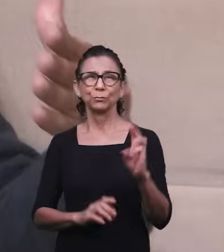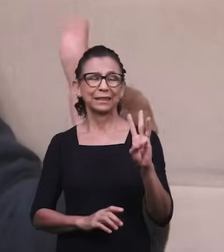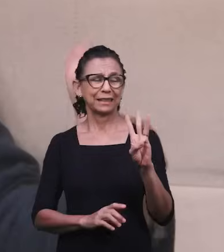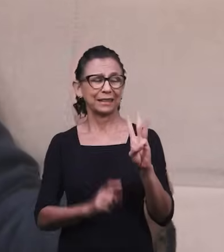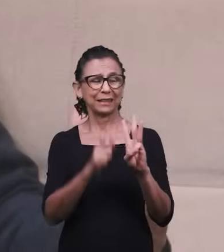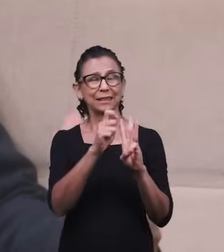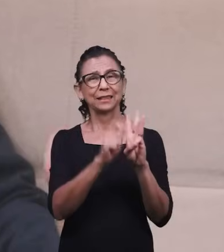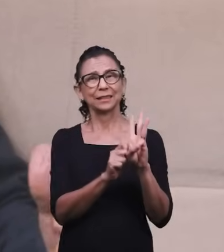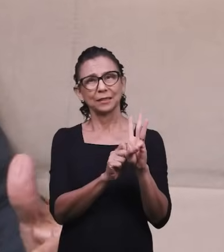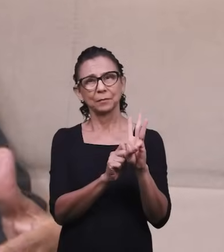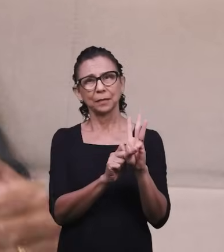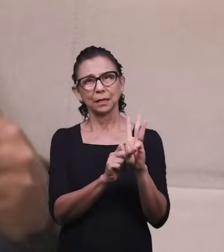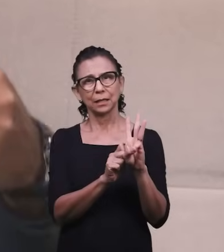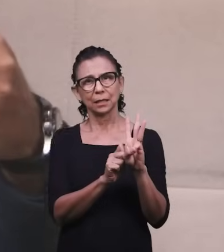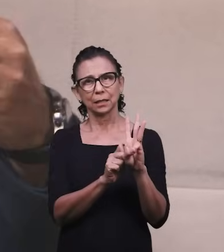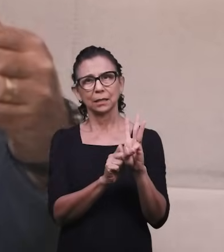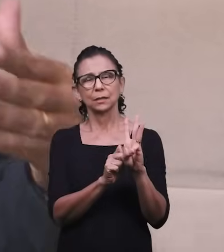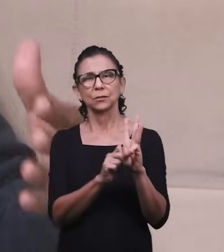3 meses de preparo,